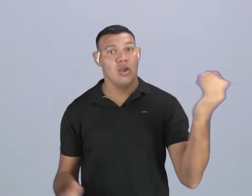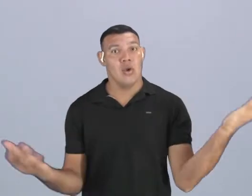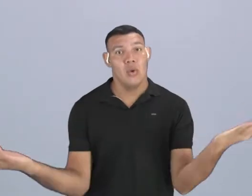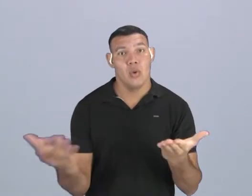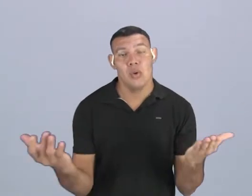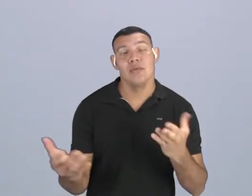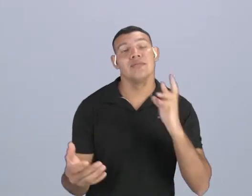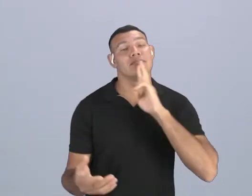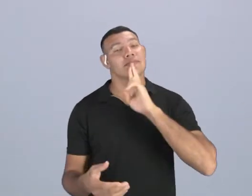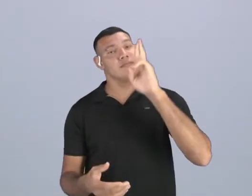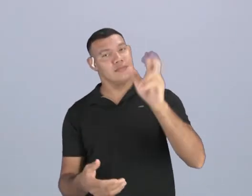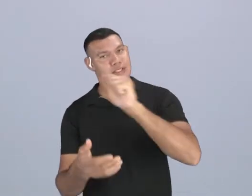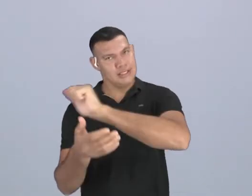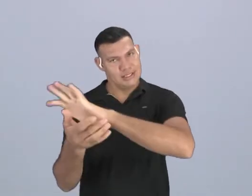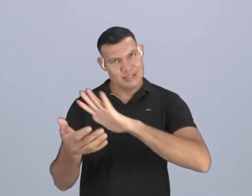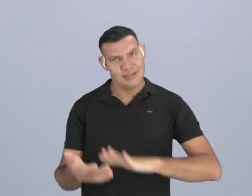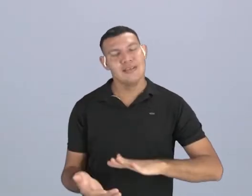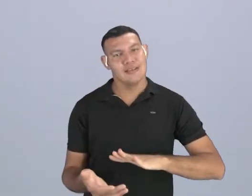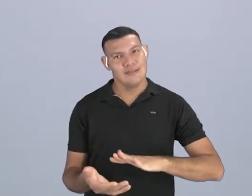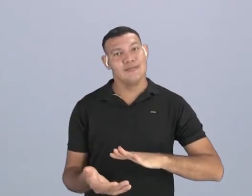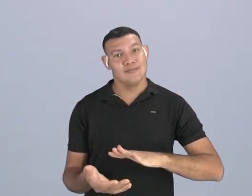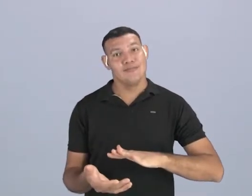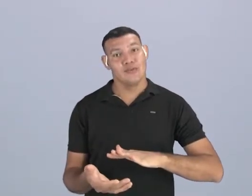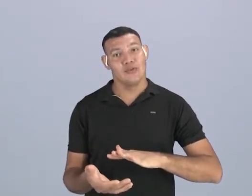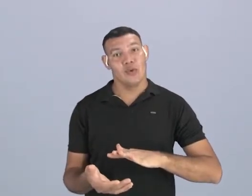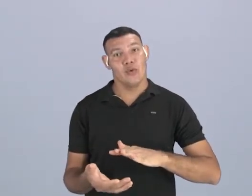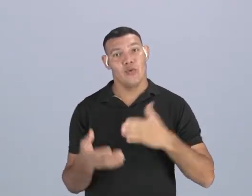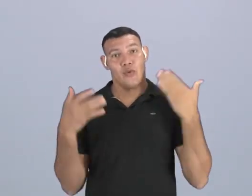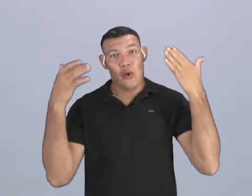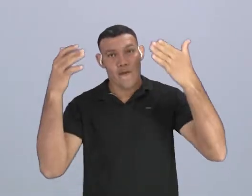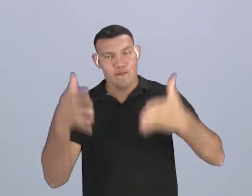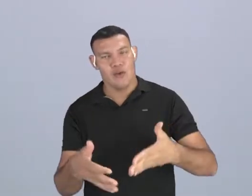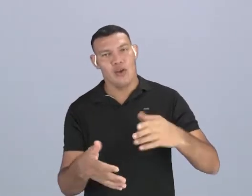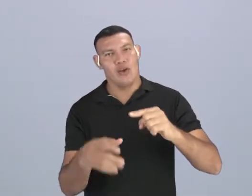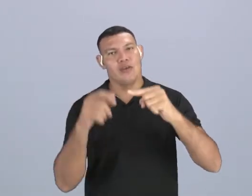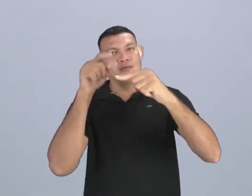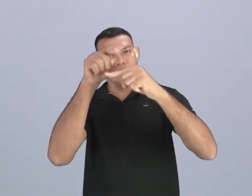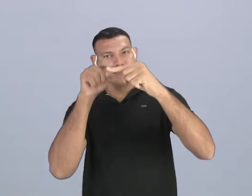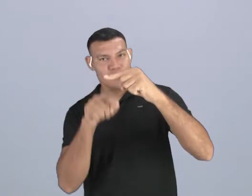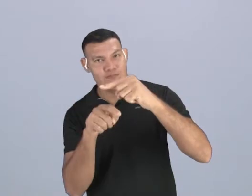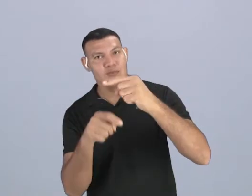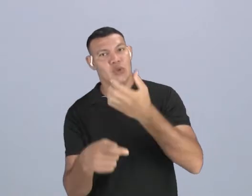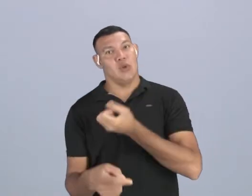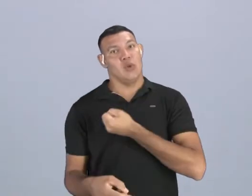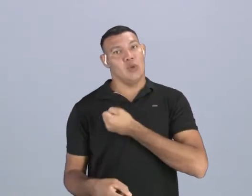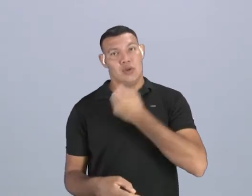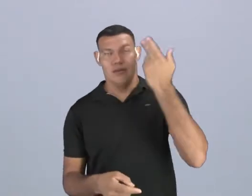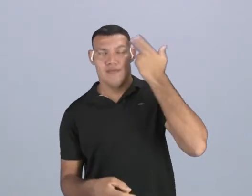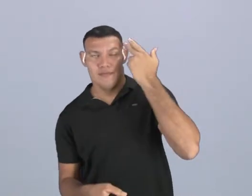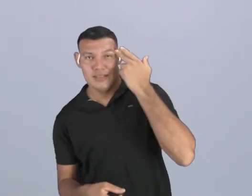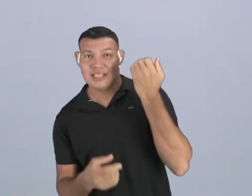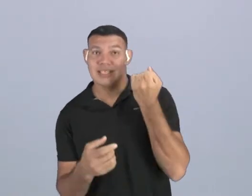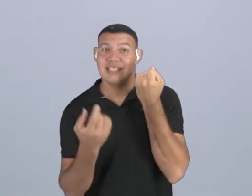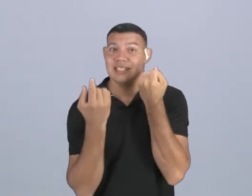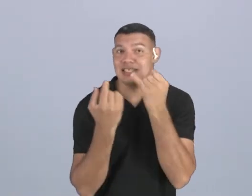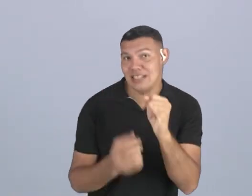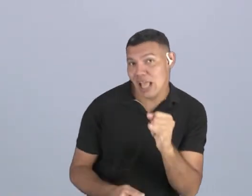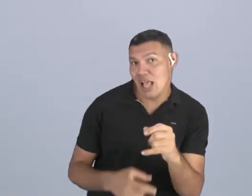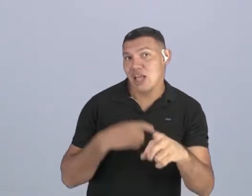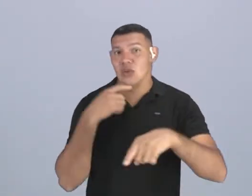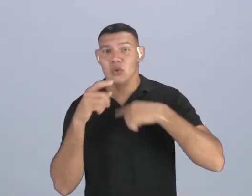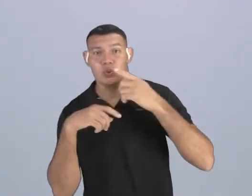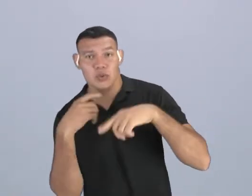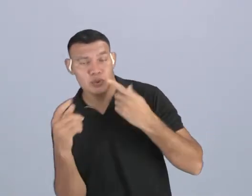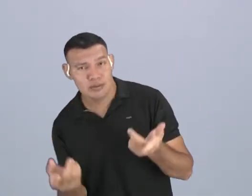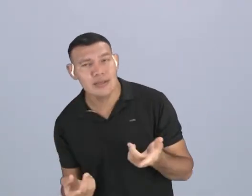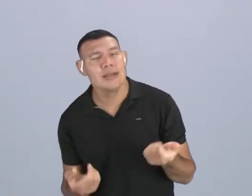alguns exercícios envolvendo divisores de um número natural. Então, se você tem dúvidas sobre esse conteúdo